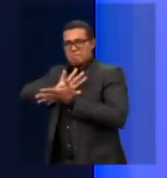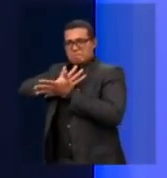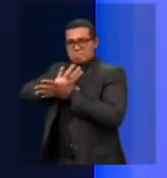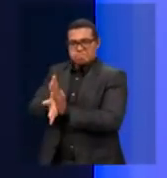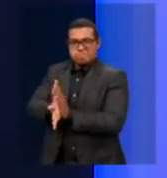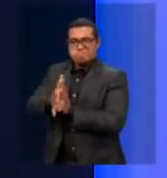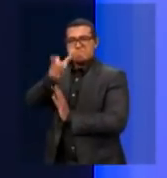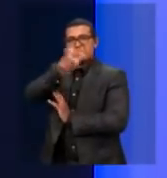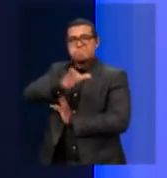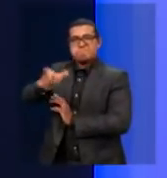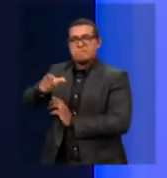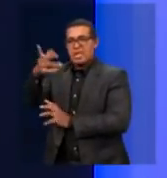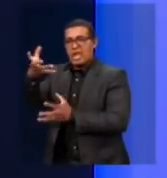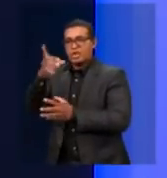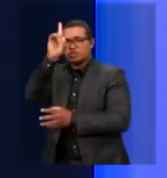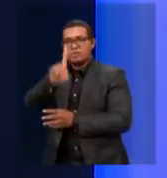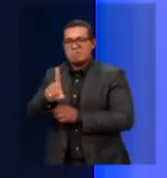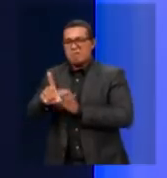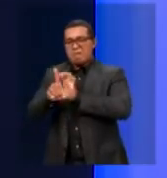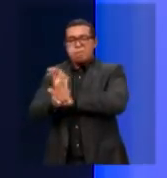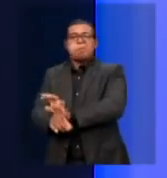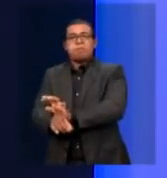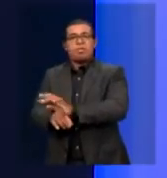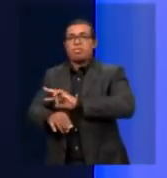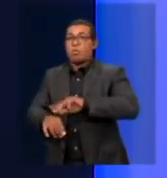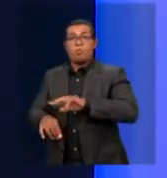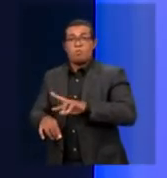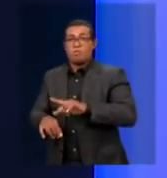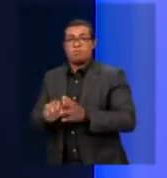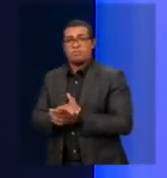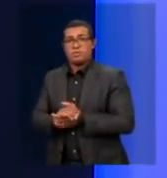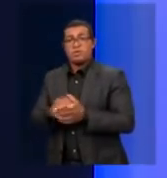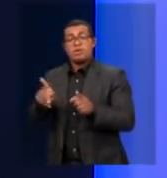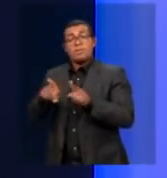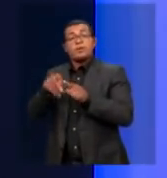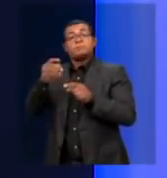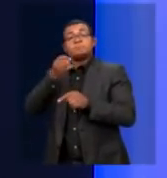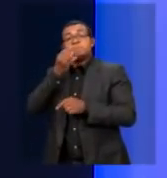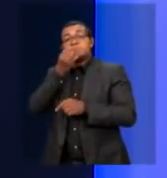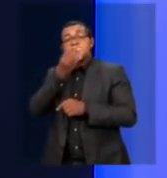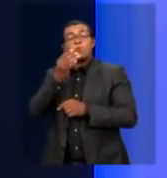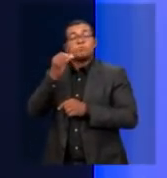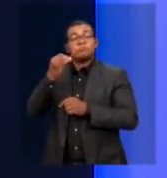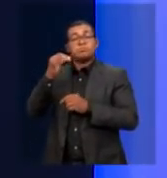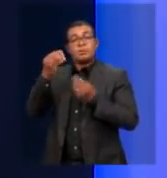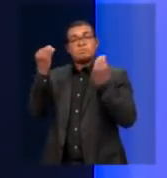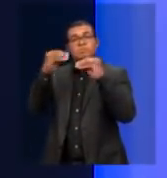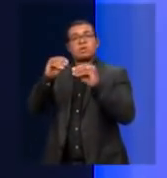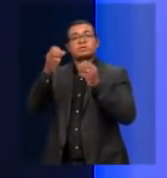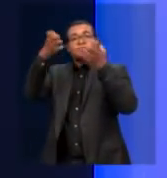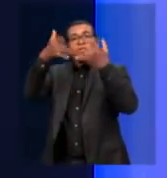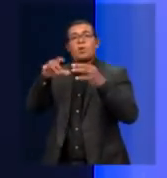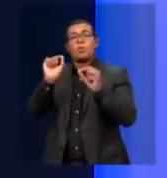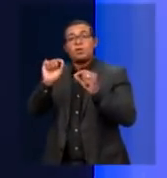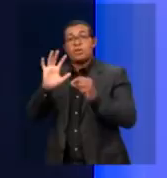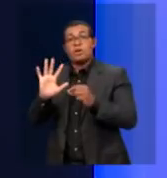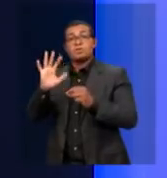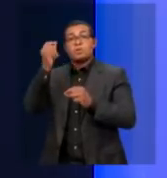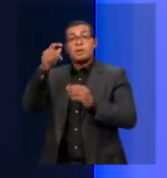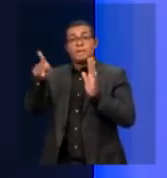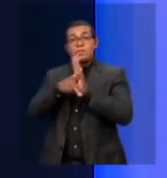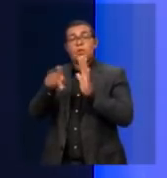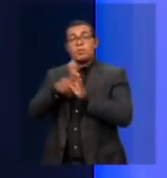lembrar também que nesse mesmo episódio nesse mesmo a gestão ocorreu o erro a repressão aos